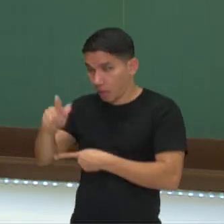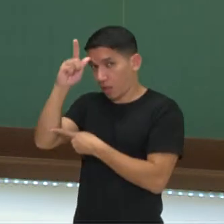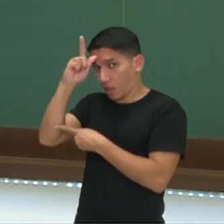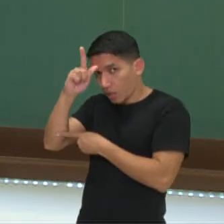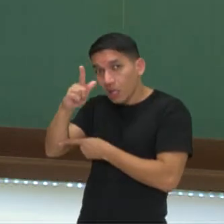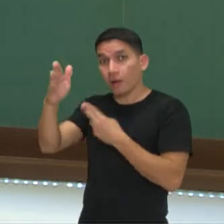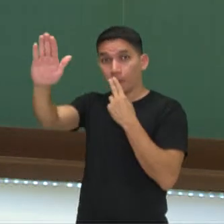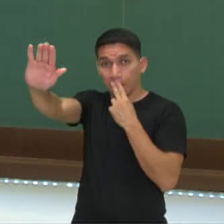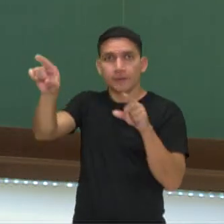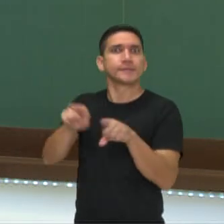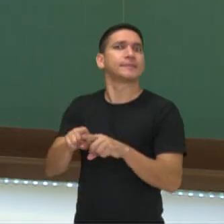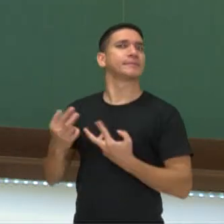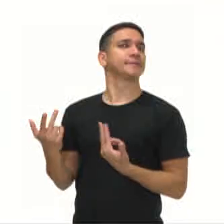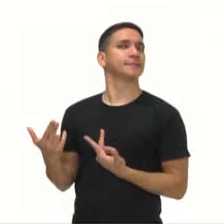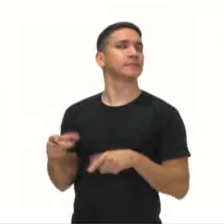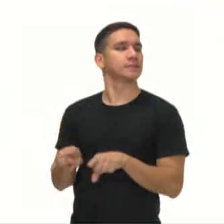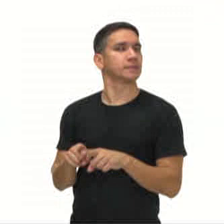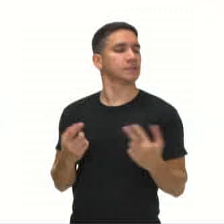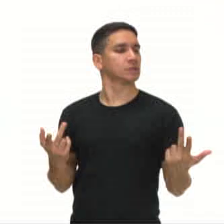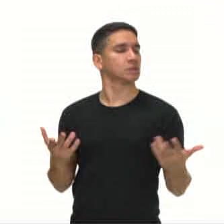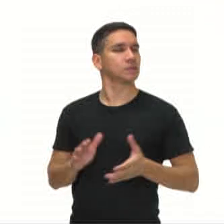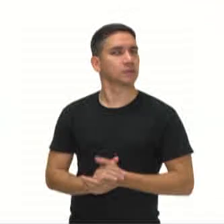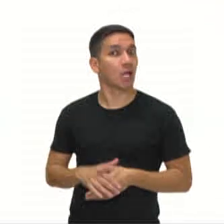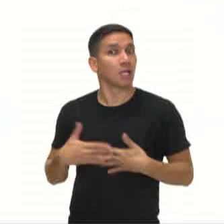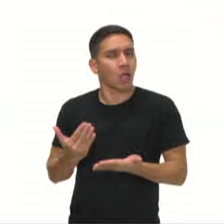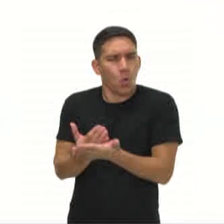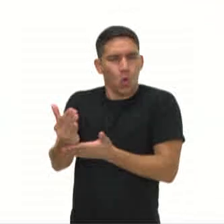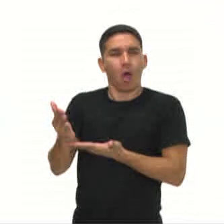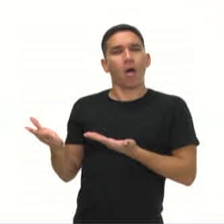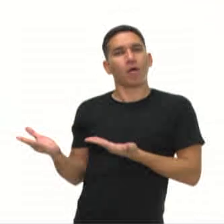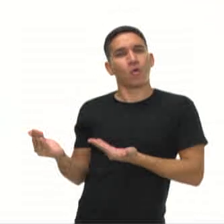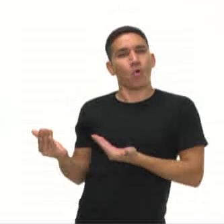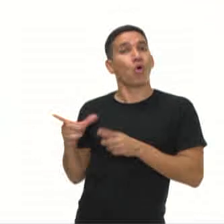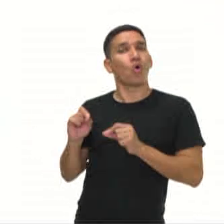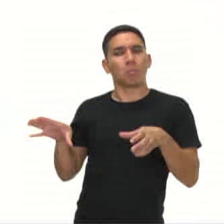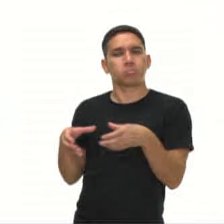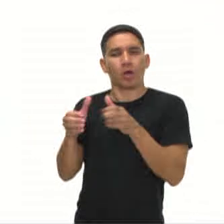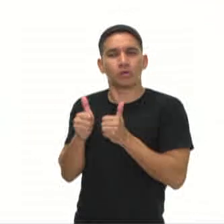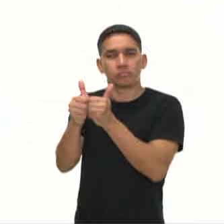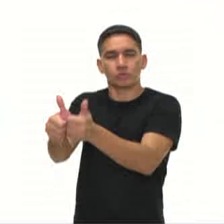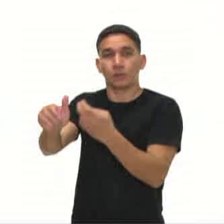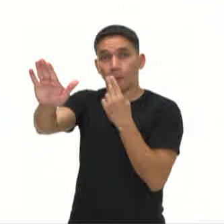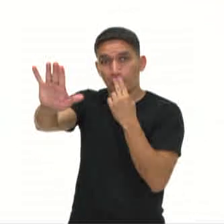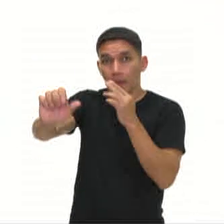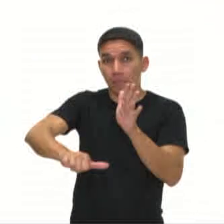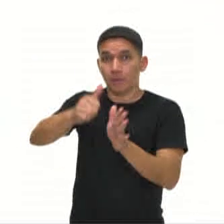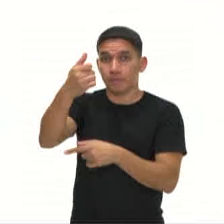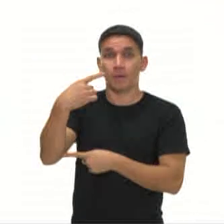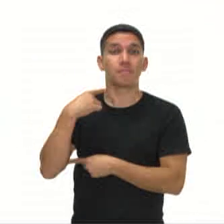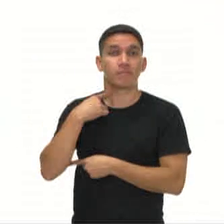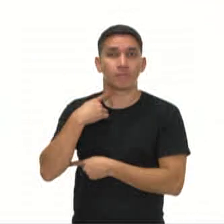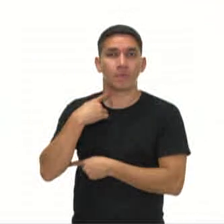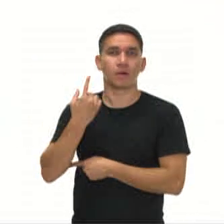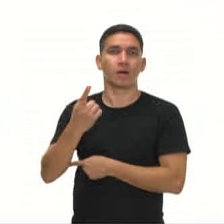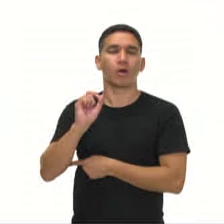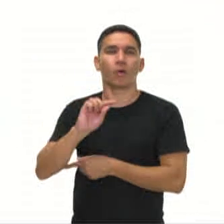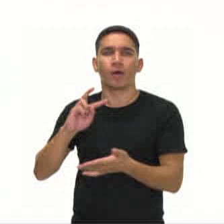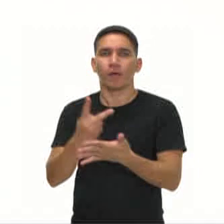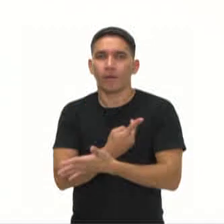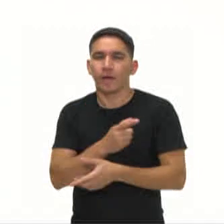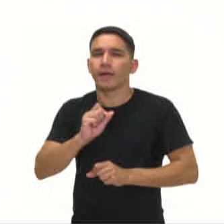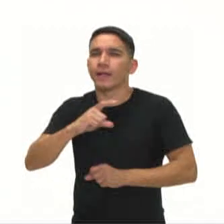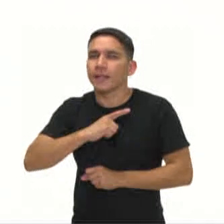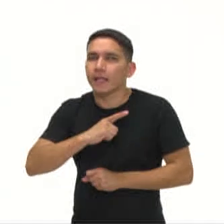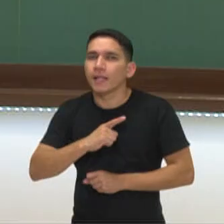também teve. Então aqui você tem um comício da juventude hitlerista no dia 1º de maio de 1937, no Estádio Olímpico